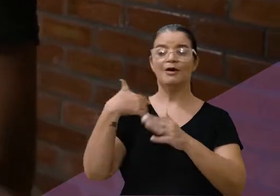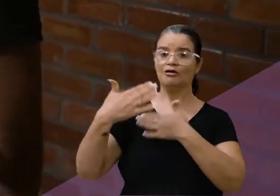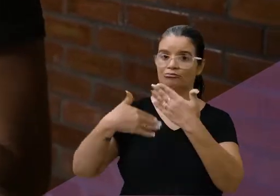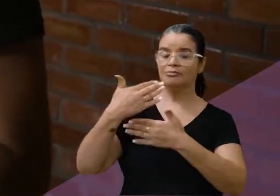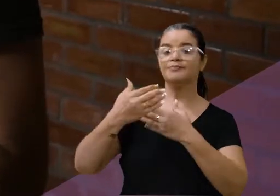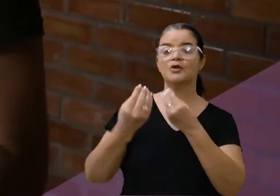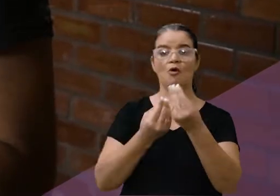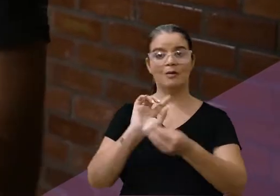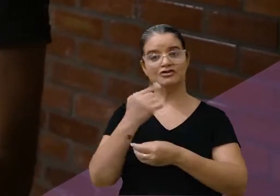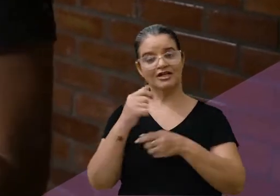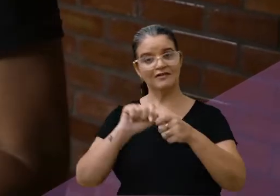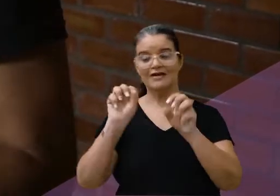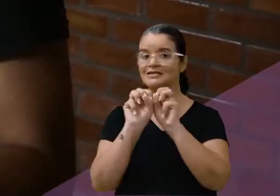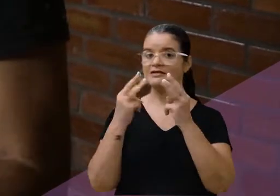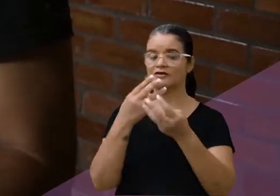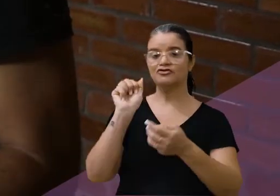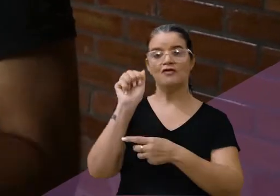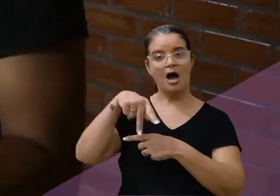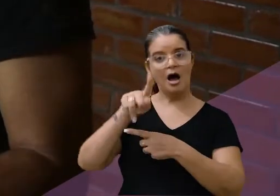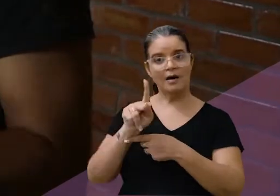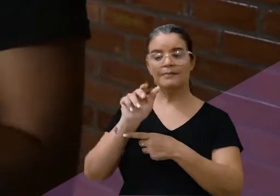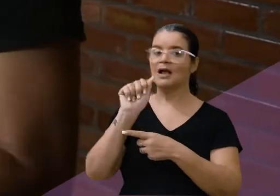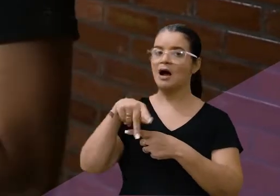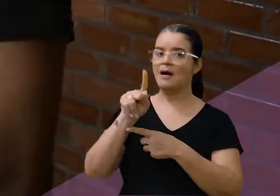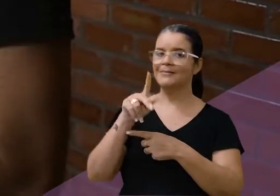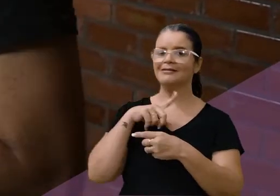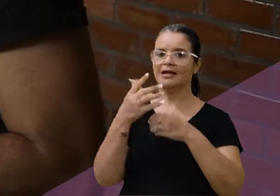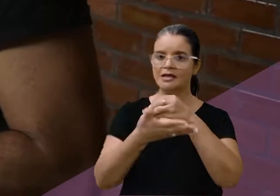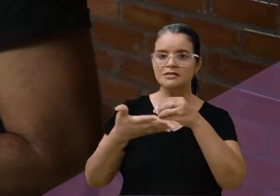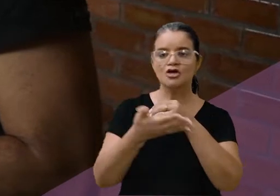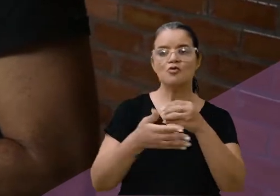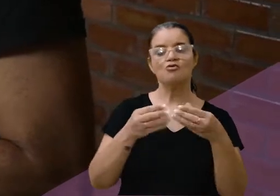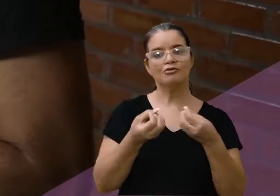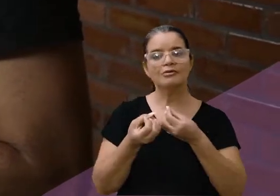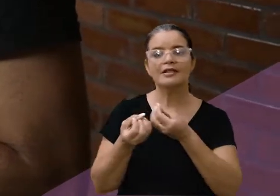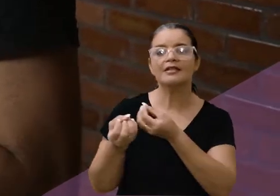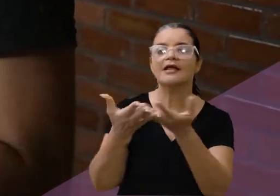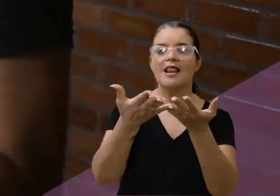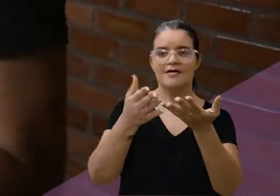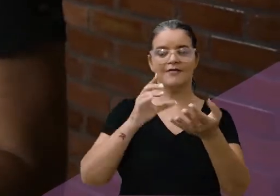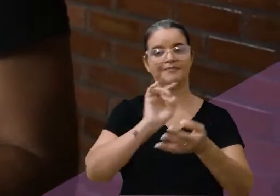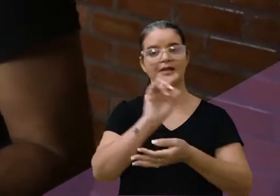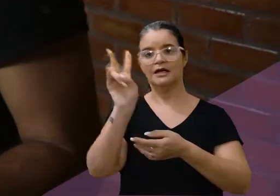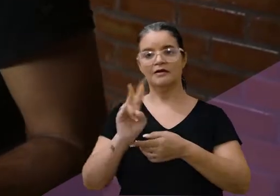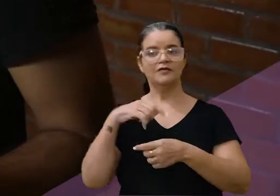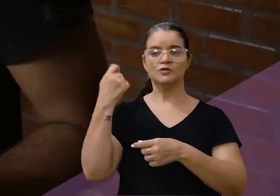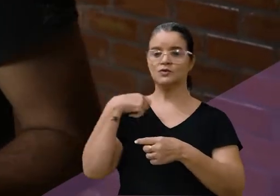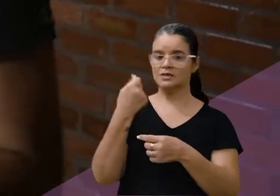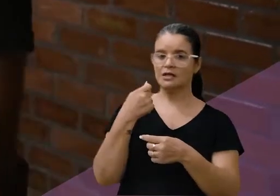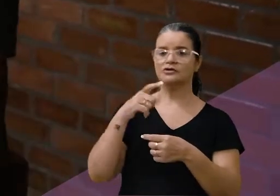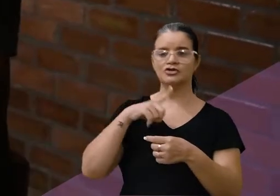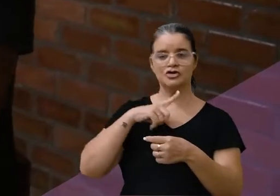Como a gente faz esse festival pela AMP, e a AMP tem esse cunho de levar cada vez mais os artistas que